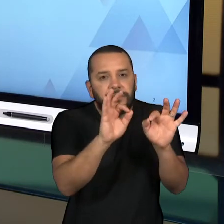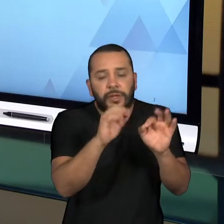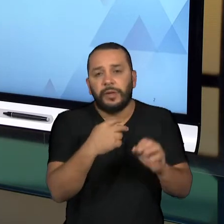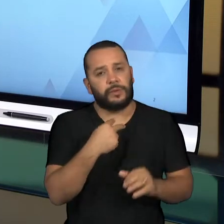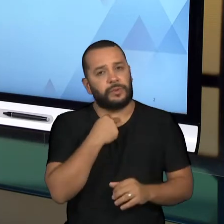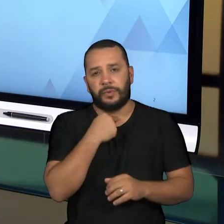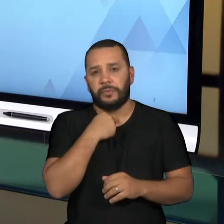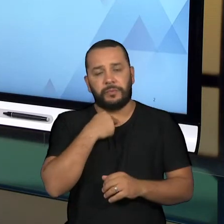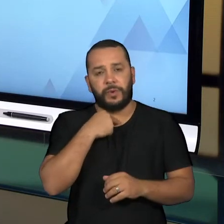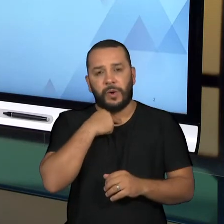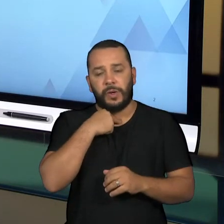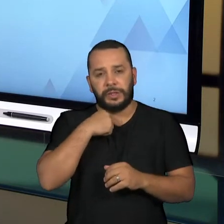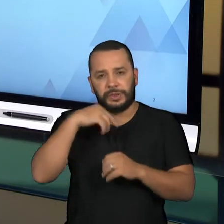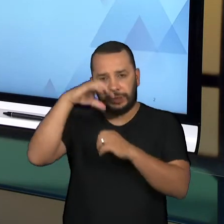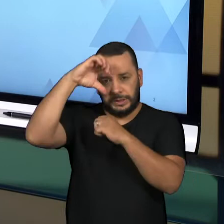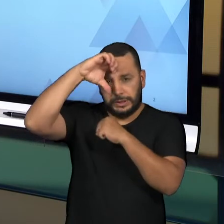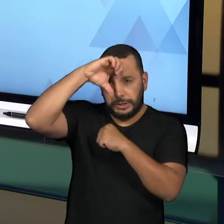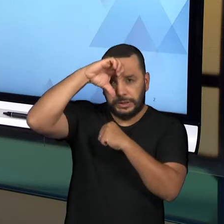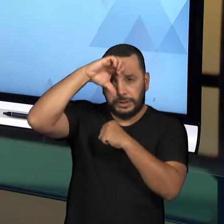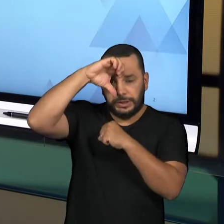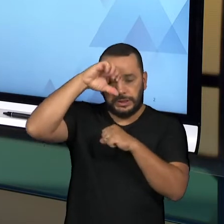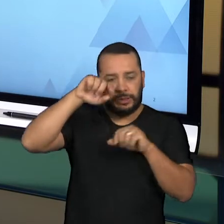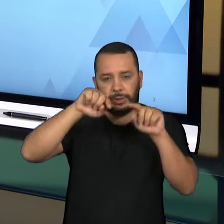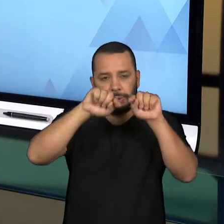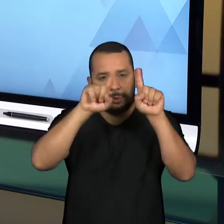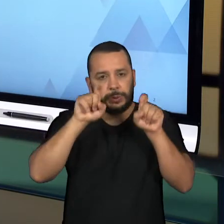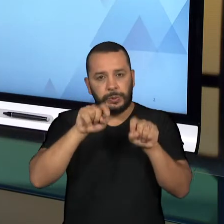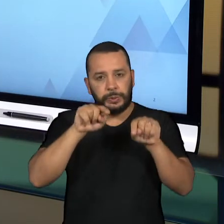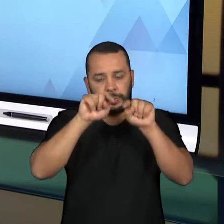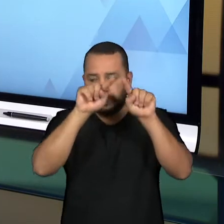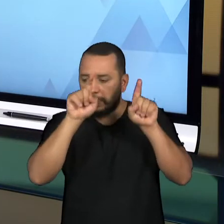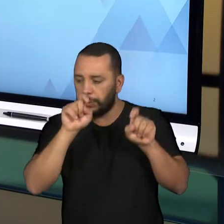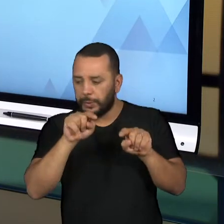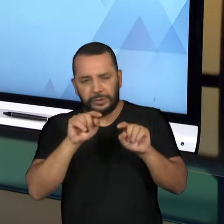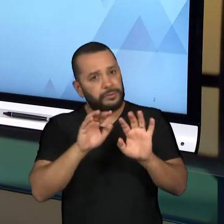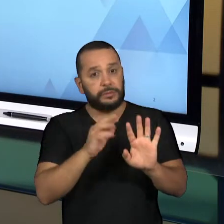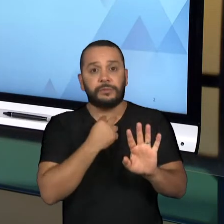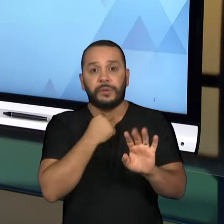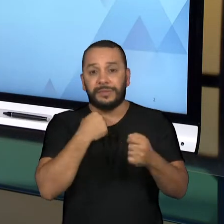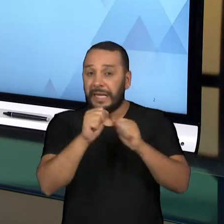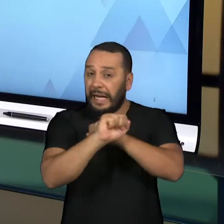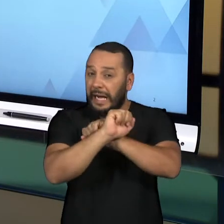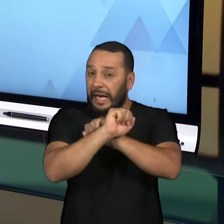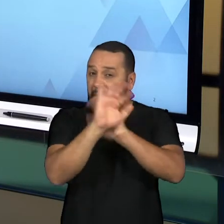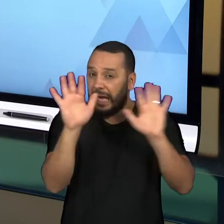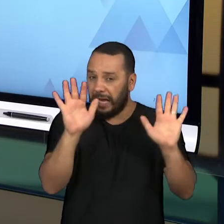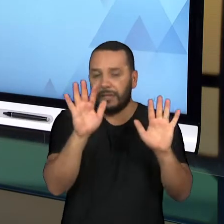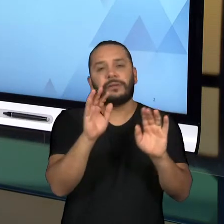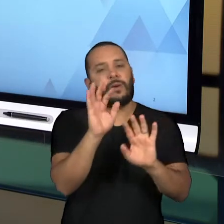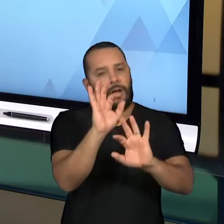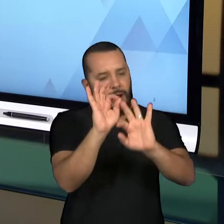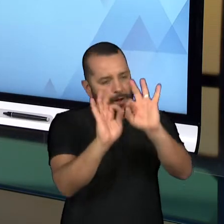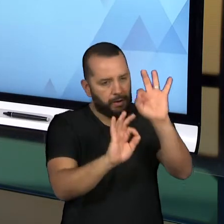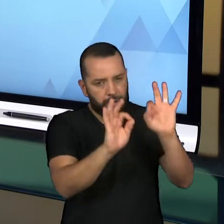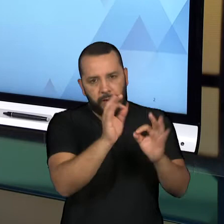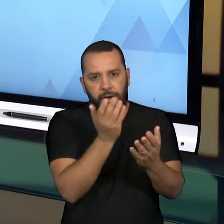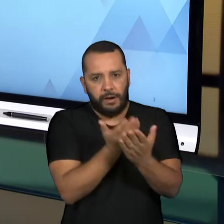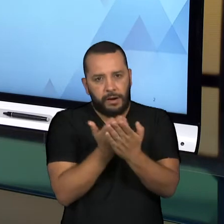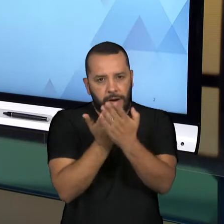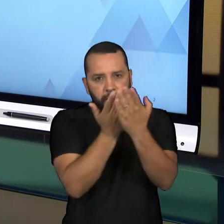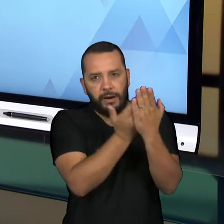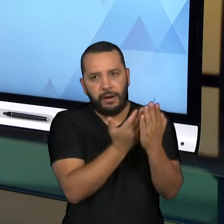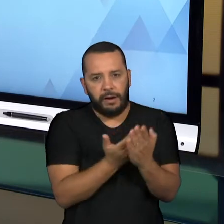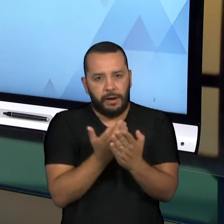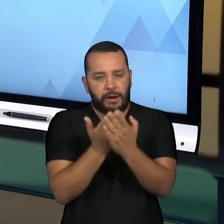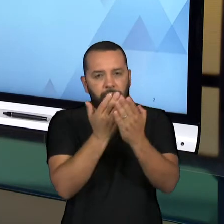muitas dúvidas a respeito então quanto melhor organizar essa vídeo-aula trazendo os